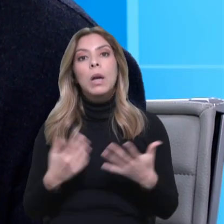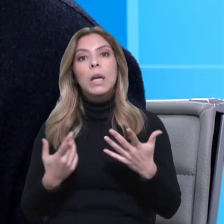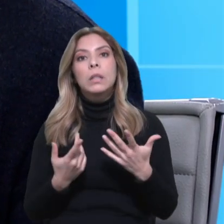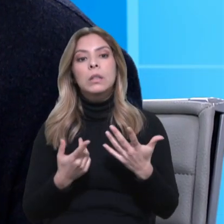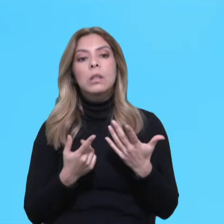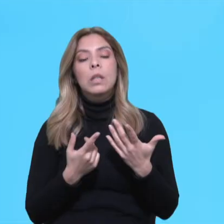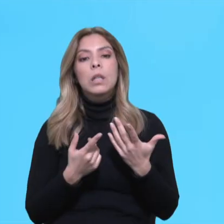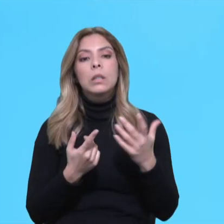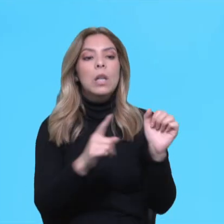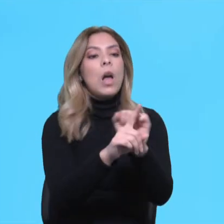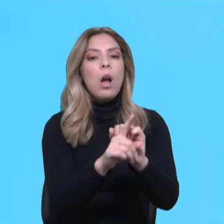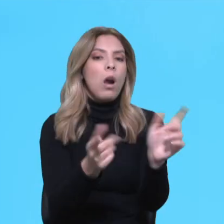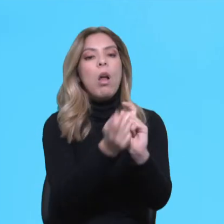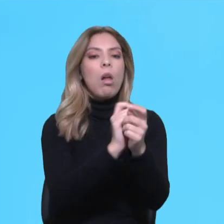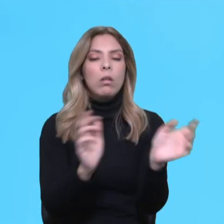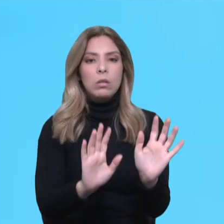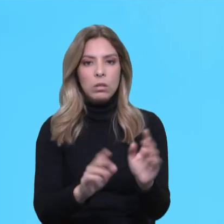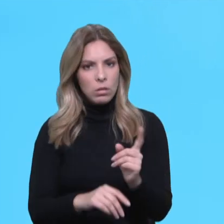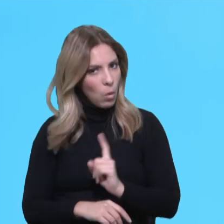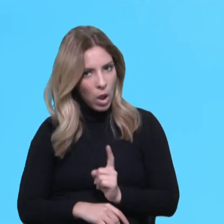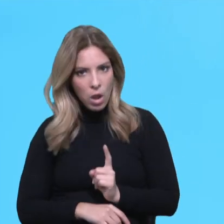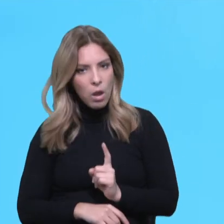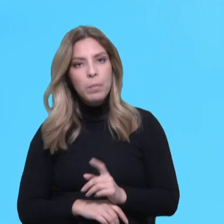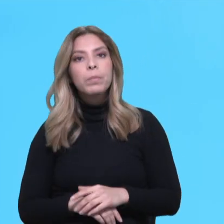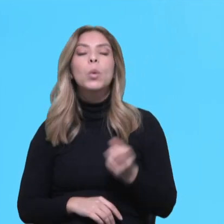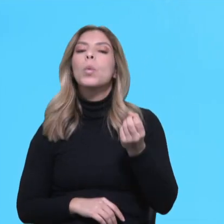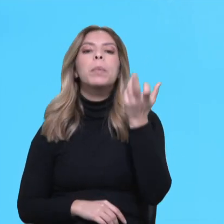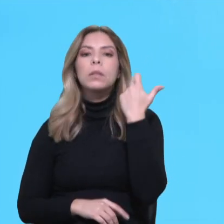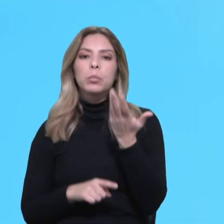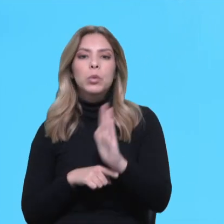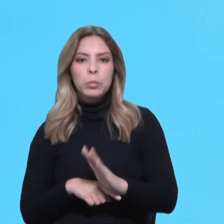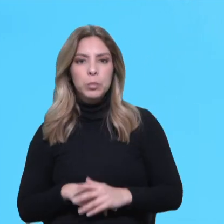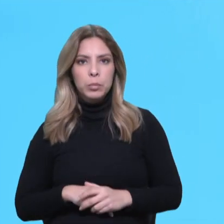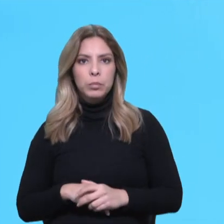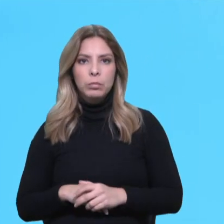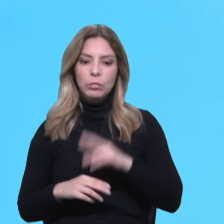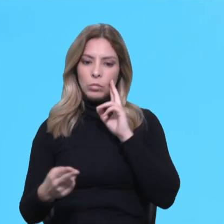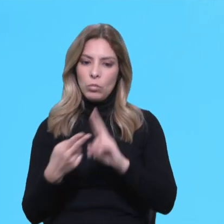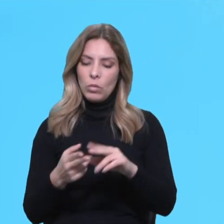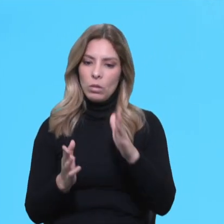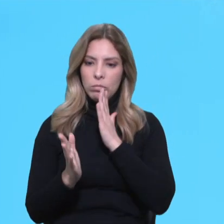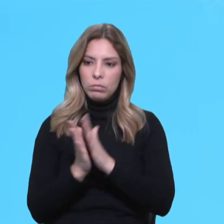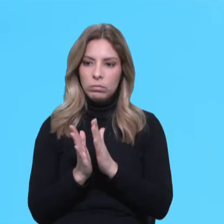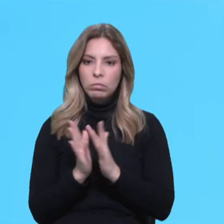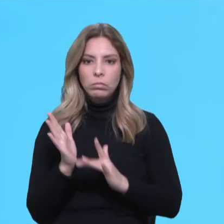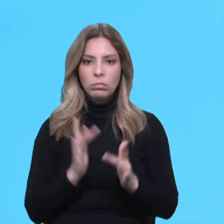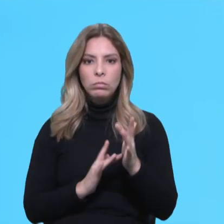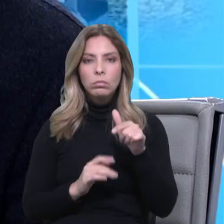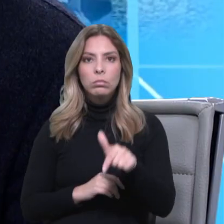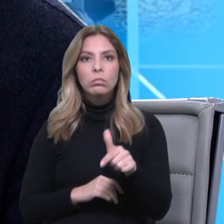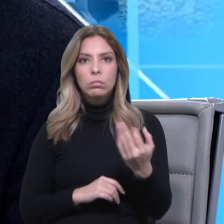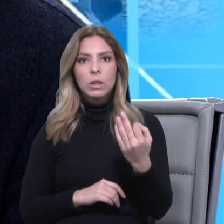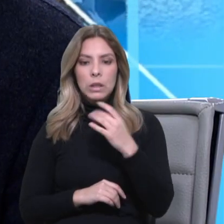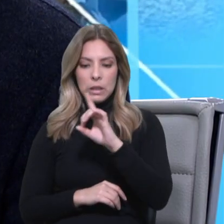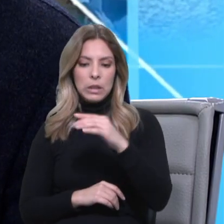proselitismo. Não é? Mas a diversidade tem sido muito grande. Concretamente, no ano passado, por exemplo, no Encontro Cristão, estiveram 67 comunidades